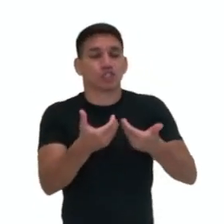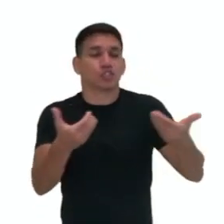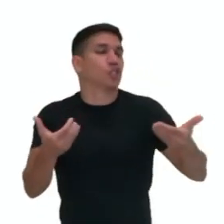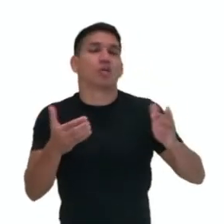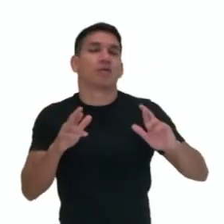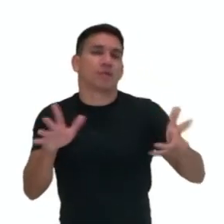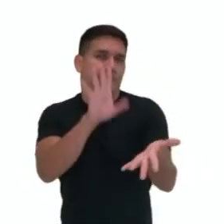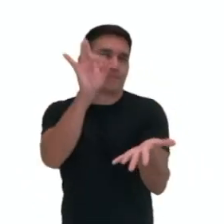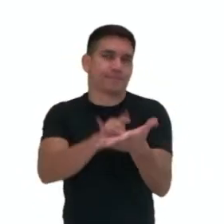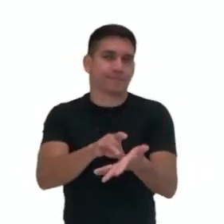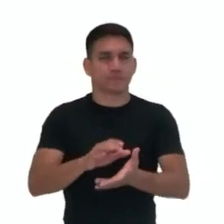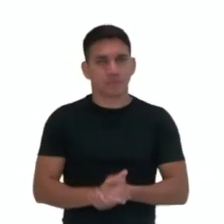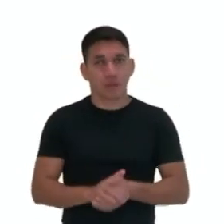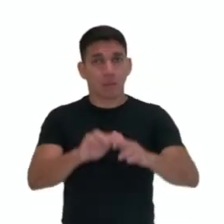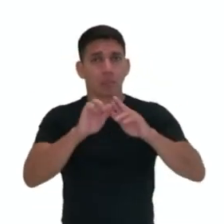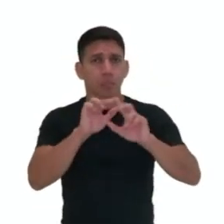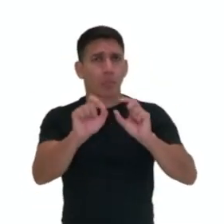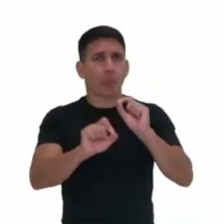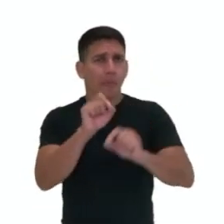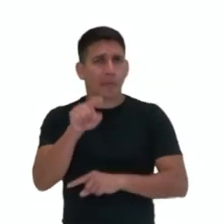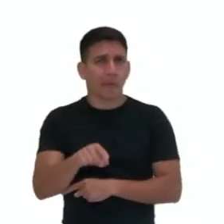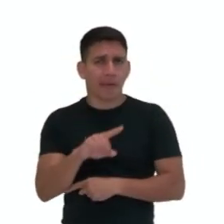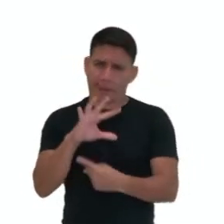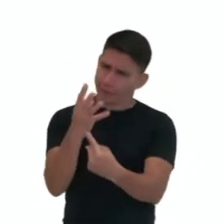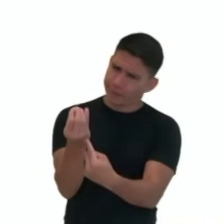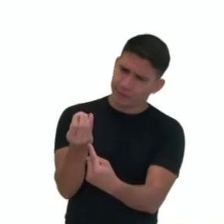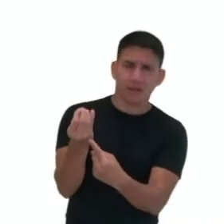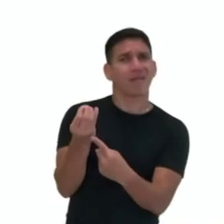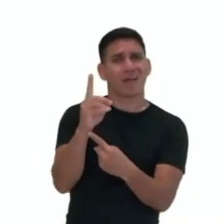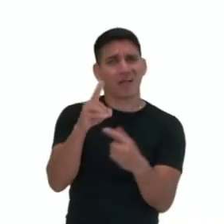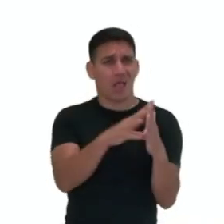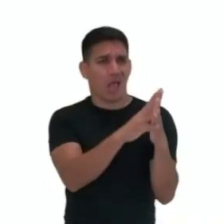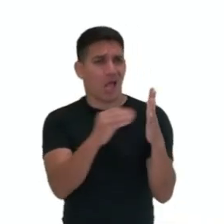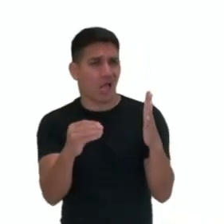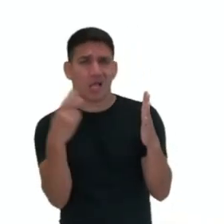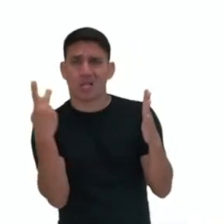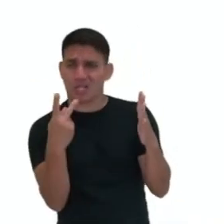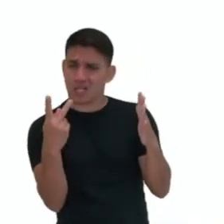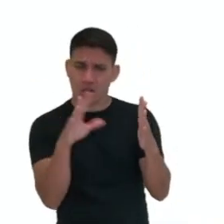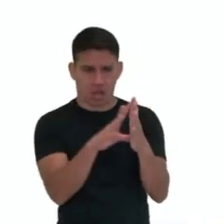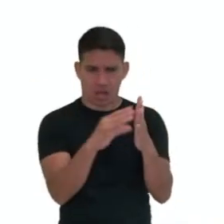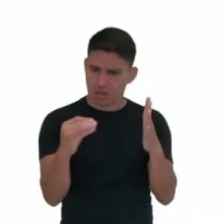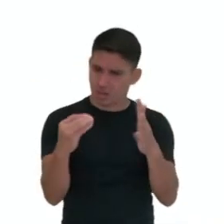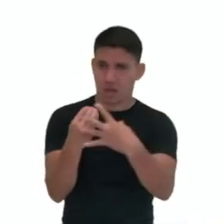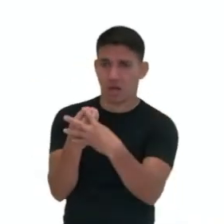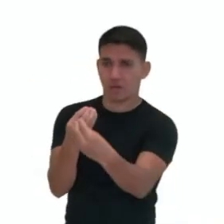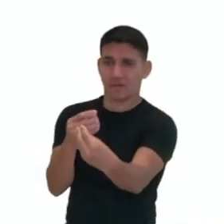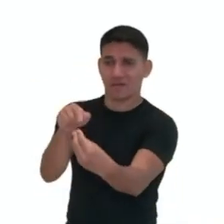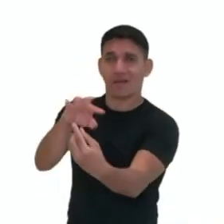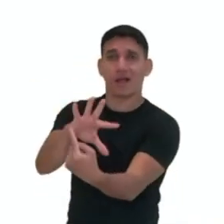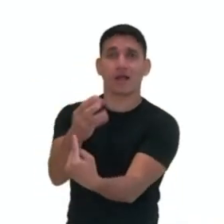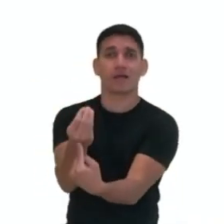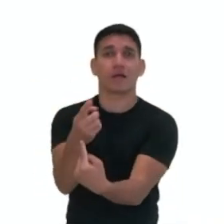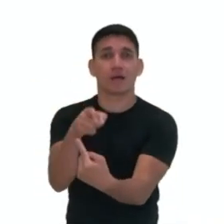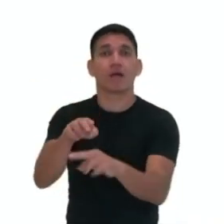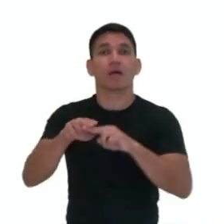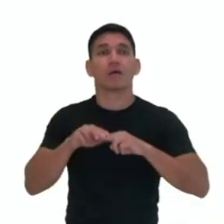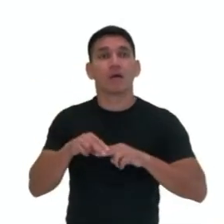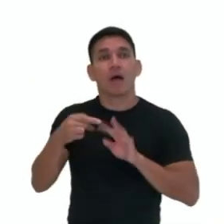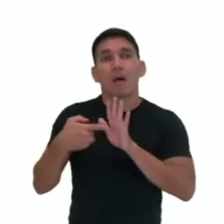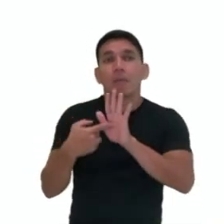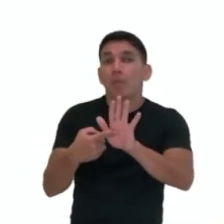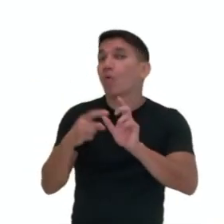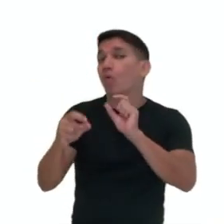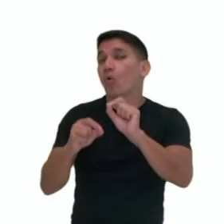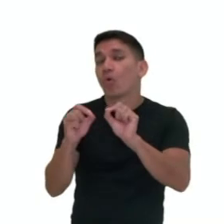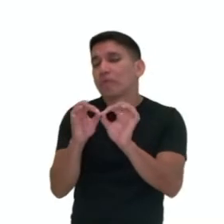o original. Assim, a arte imita a cópia, portanto, é mímese, apresenta